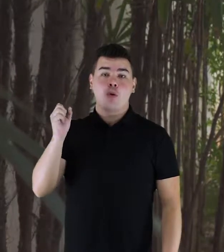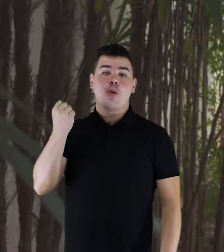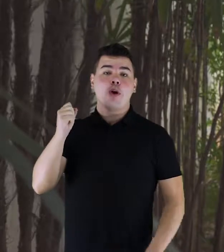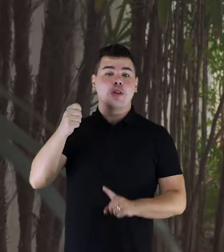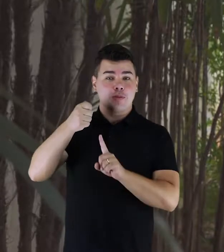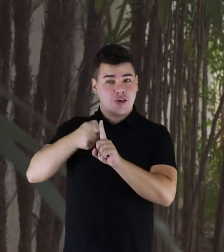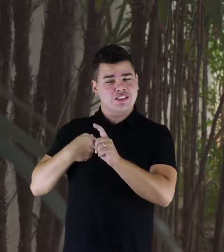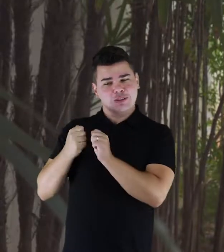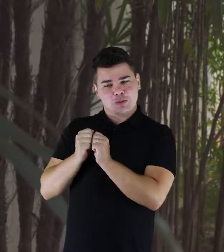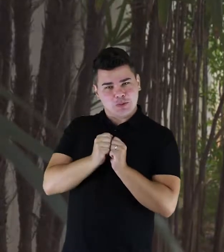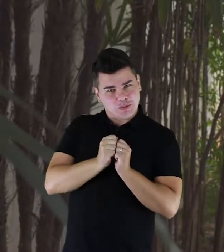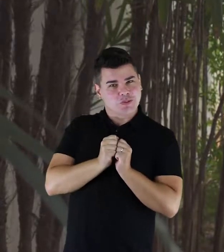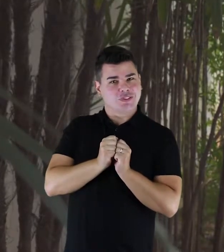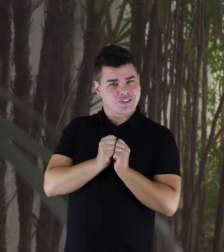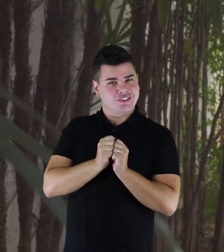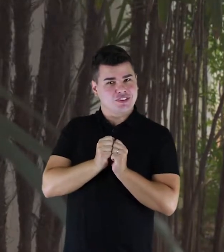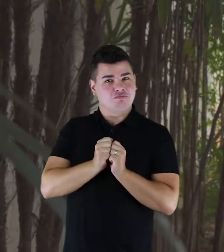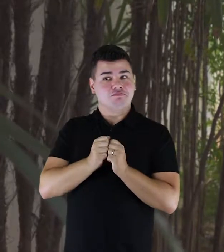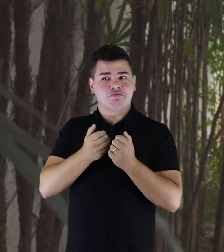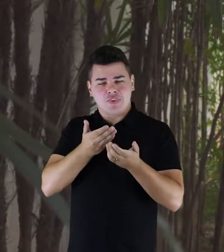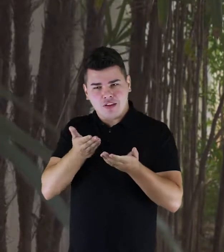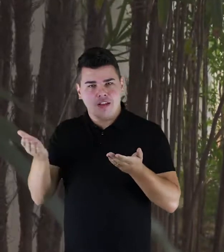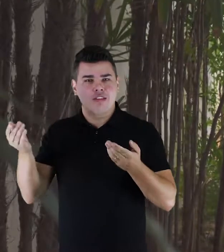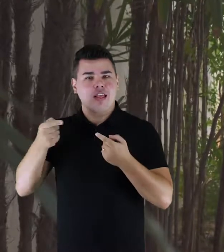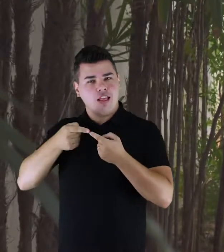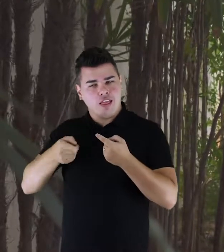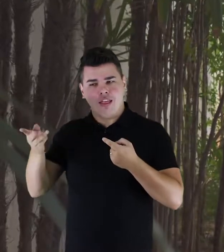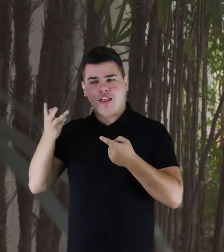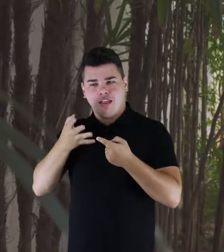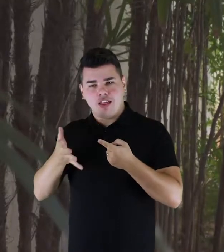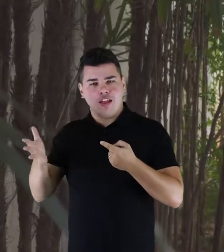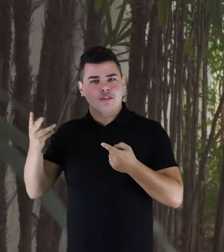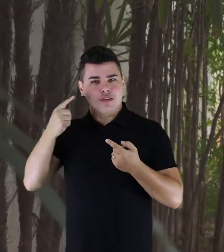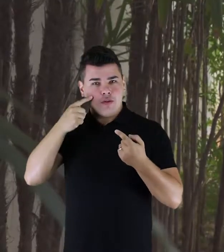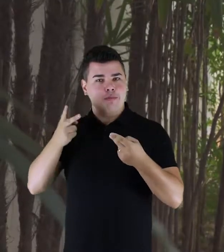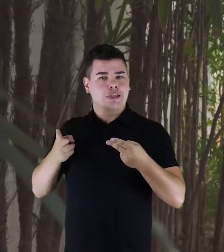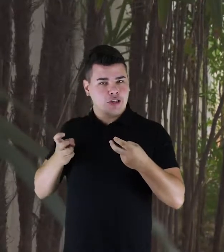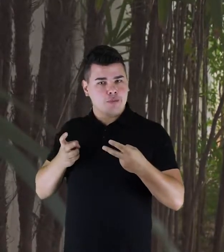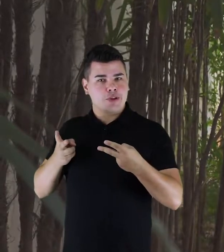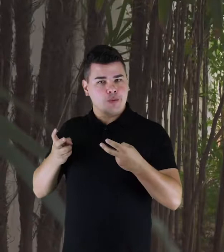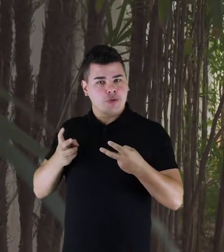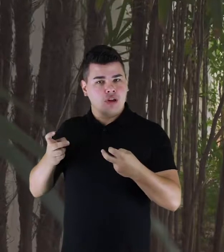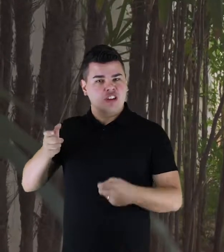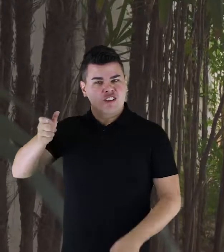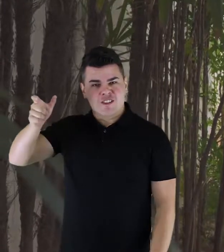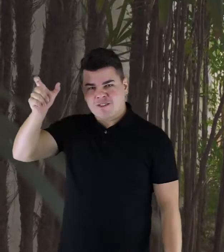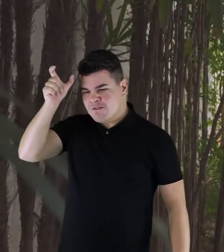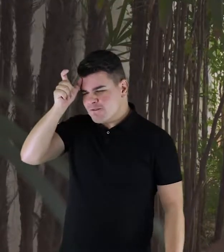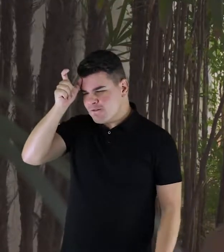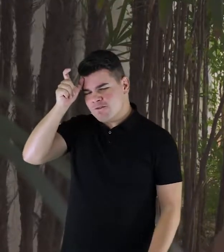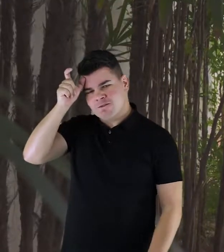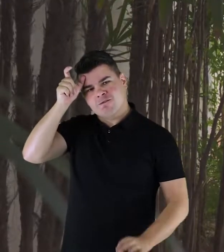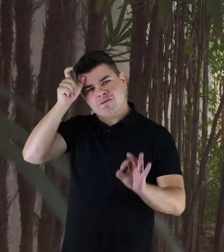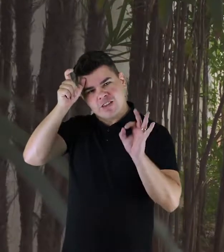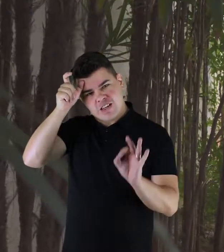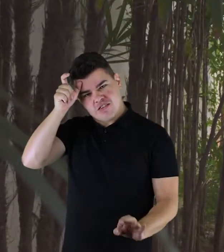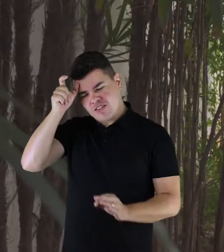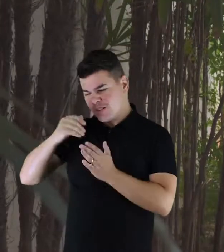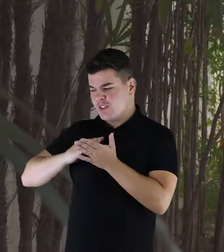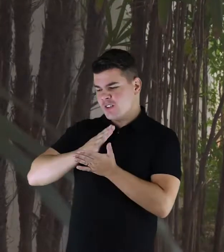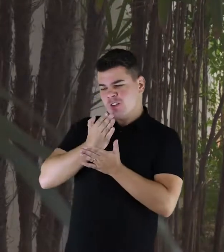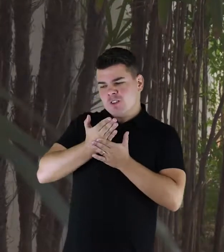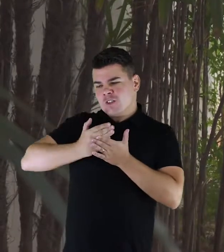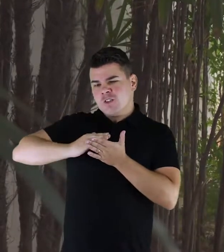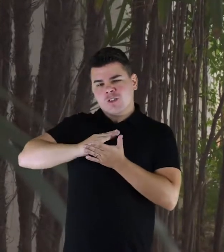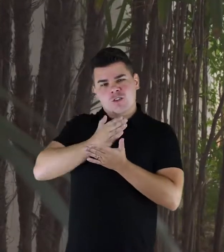8 meses com a gente. Nesses 8 meses, vocês viram o quão demônio... Aruan segura uma latinha amassada. Quando ele quer irritar